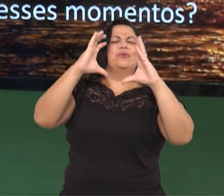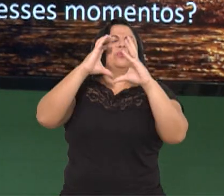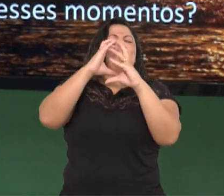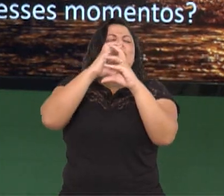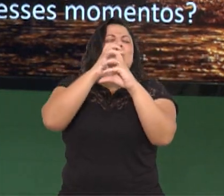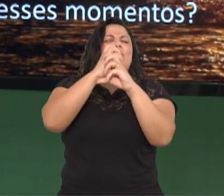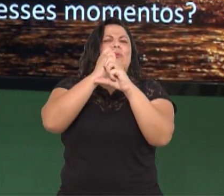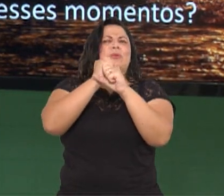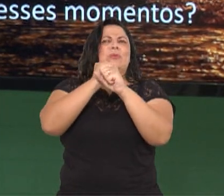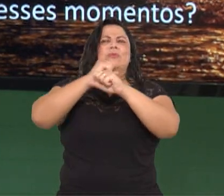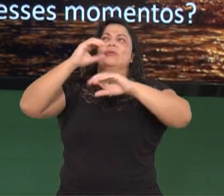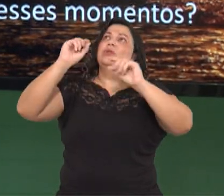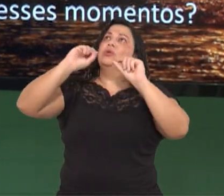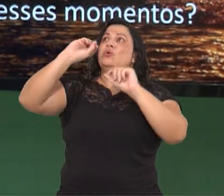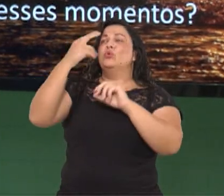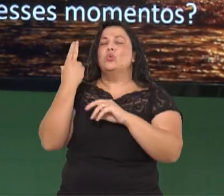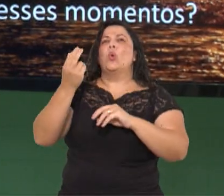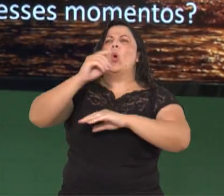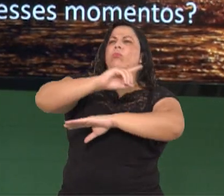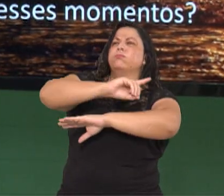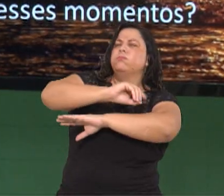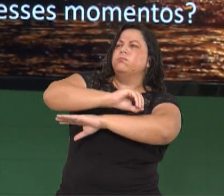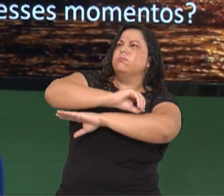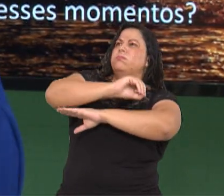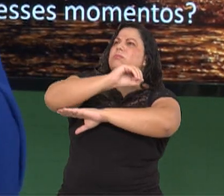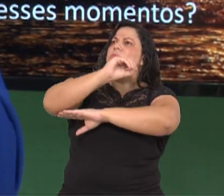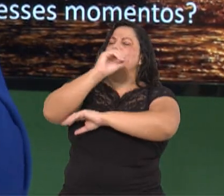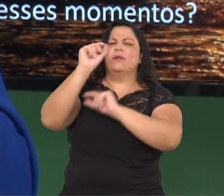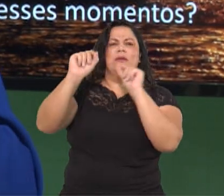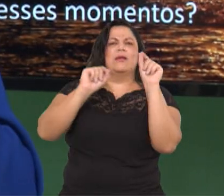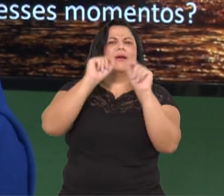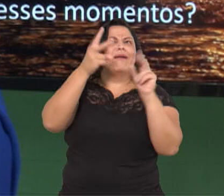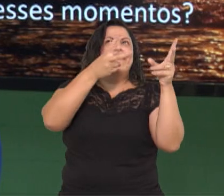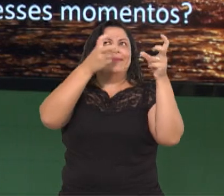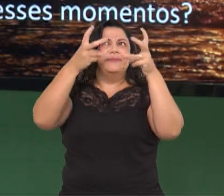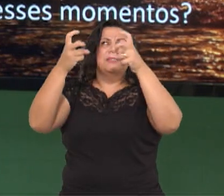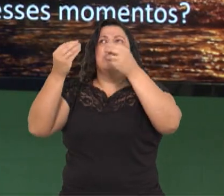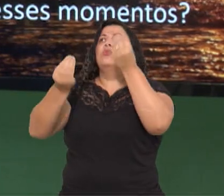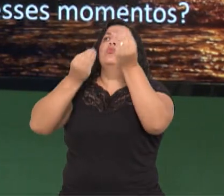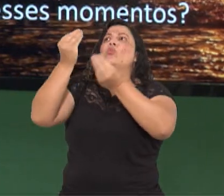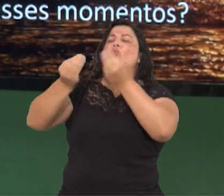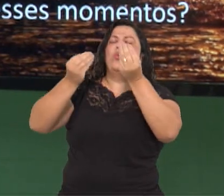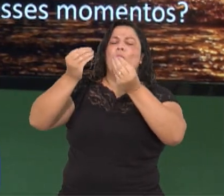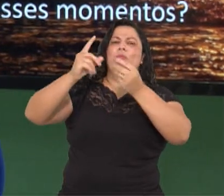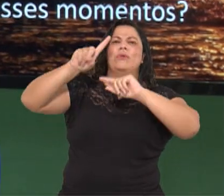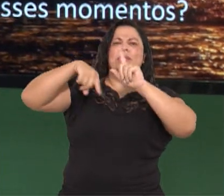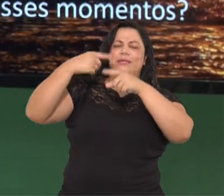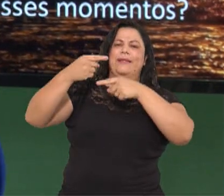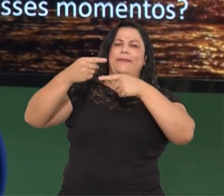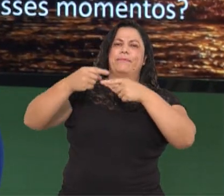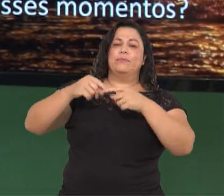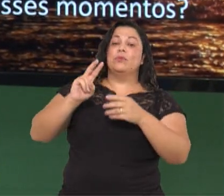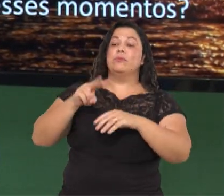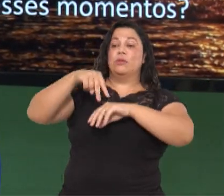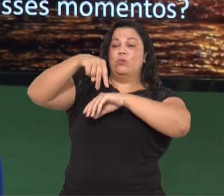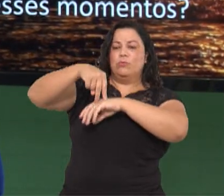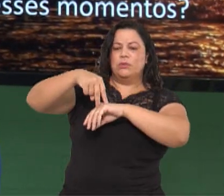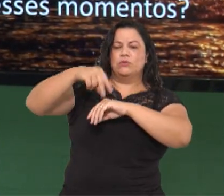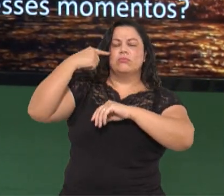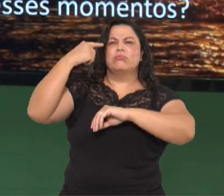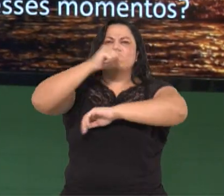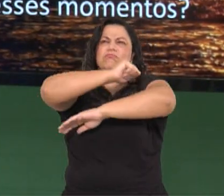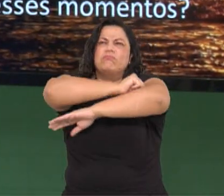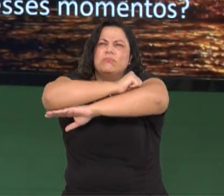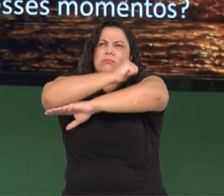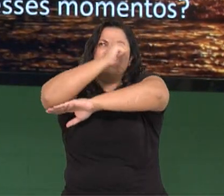ou amanhecendo, observe como que está o sol e ao longo do dia vá no mesmo local, se é numa